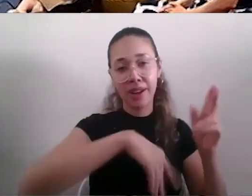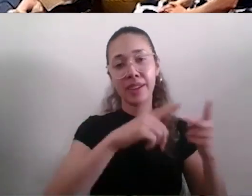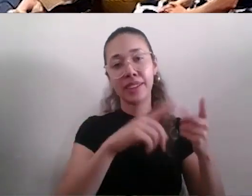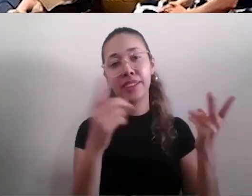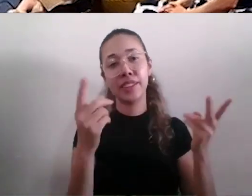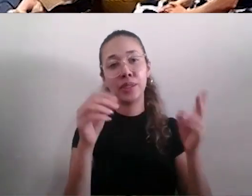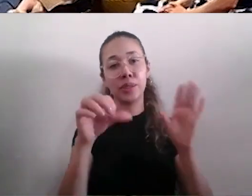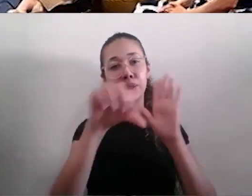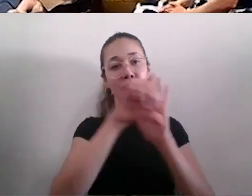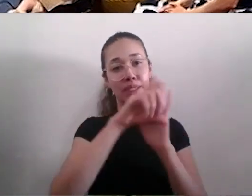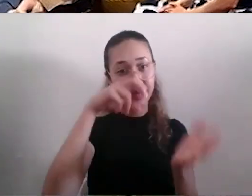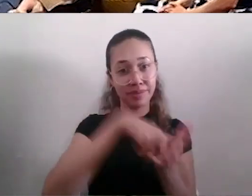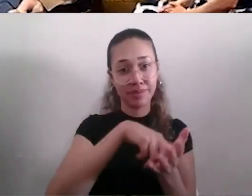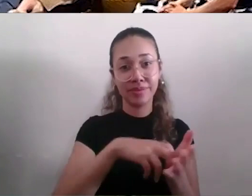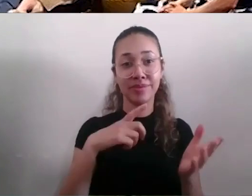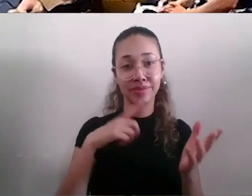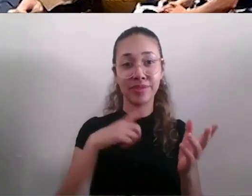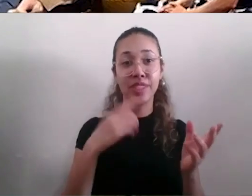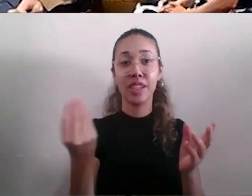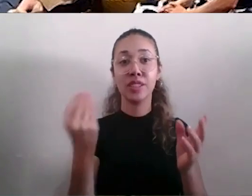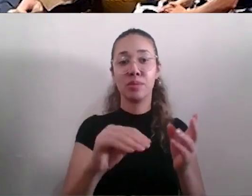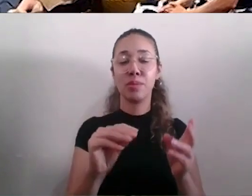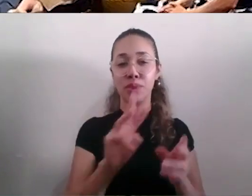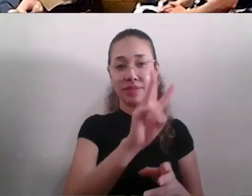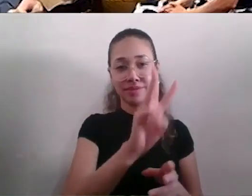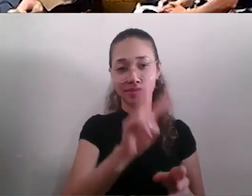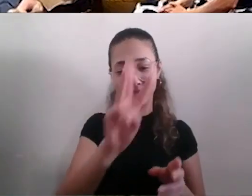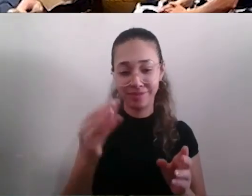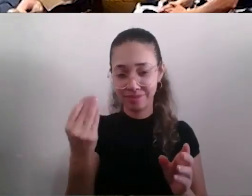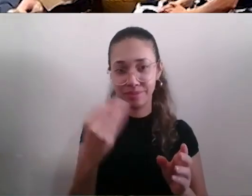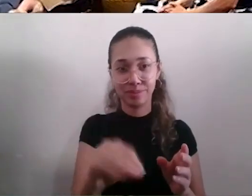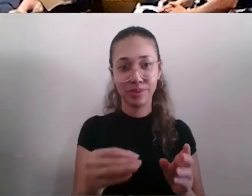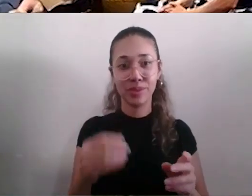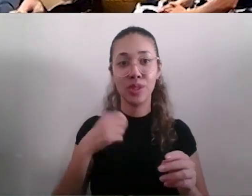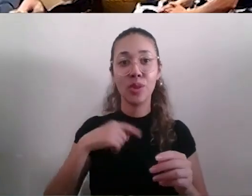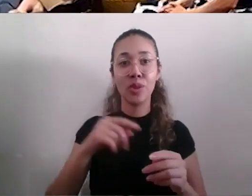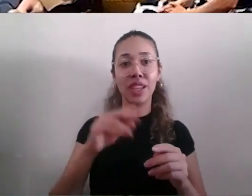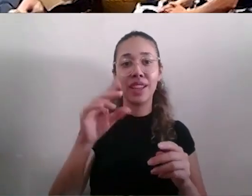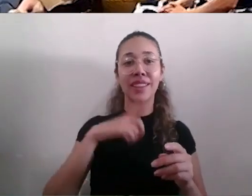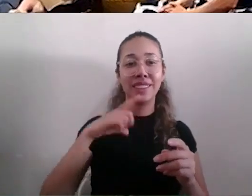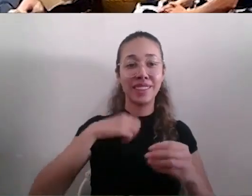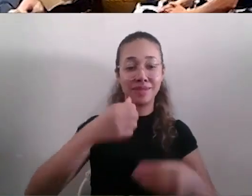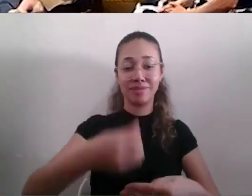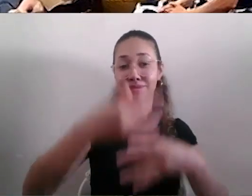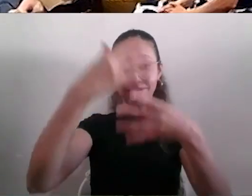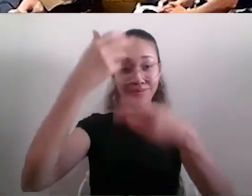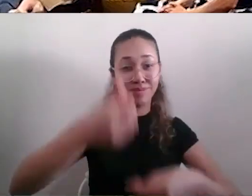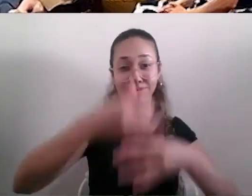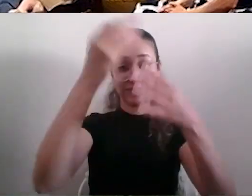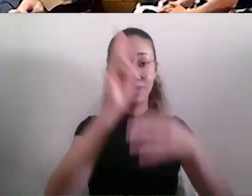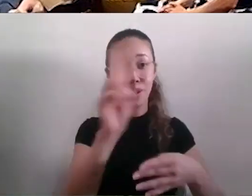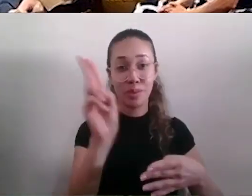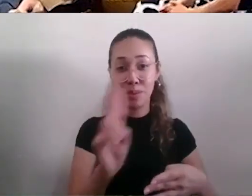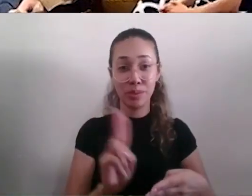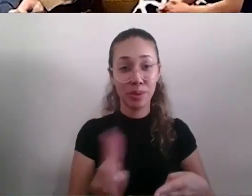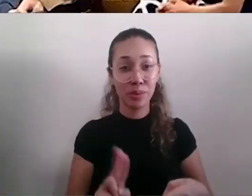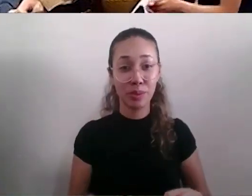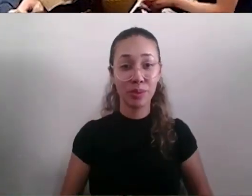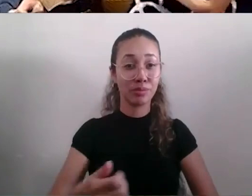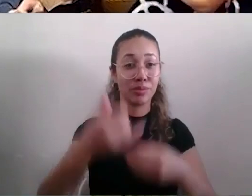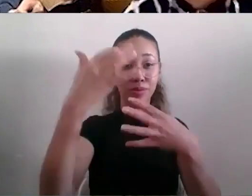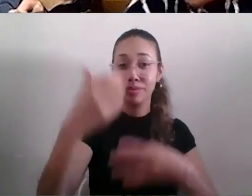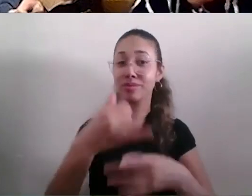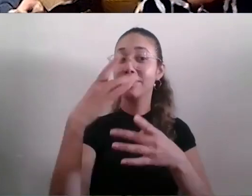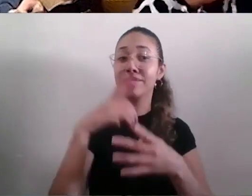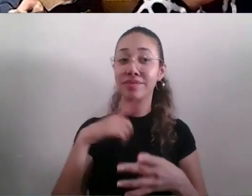bibliografia lá no site do Praia e do Crime e Castigo. É uma bibliografia enorme e muito complexa e muito